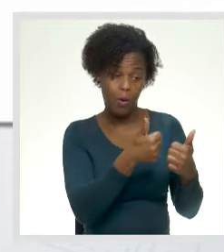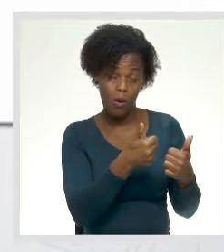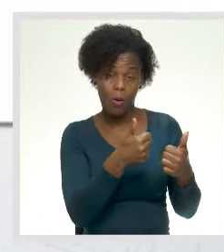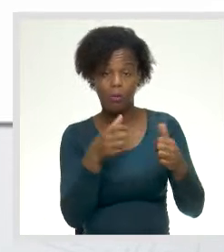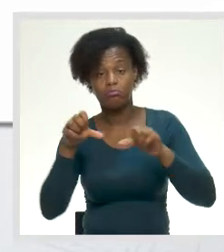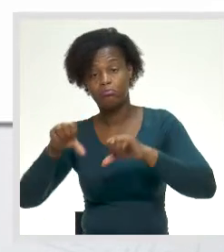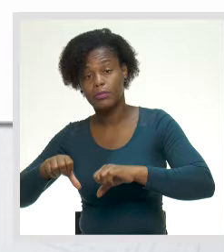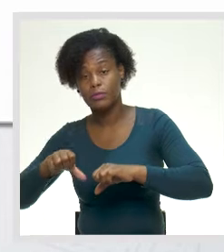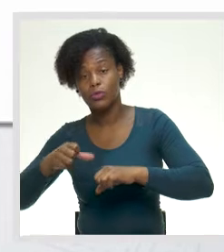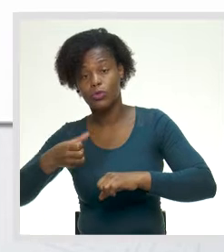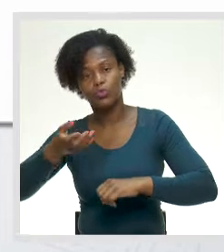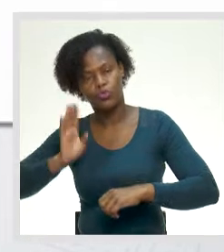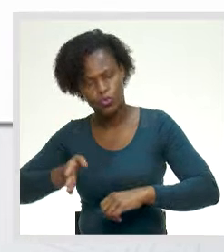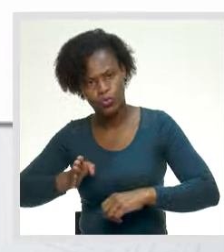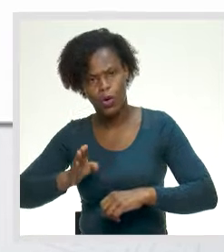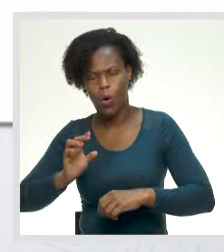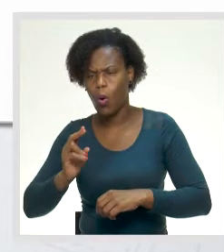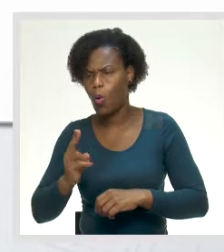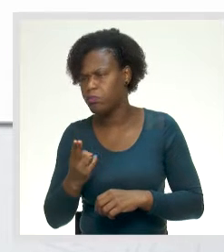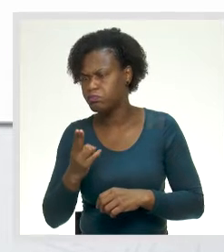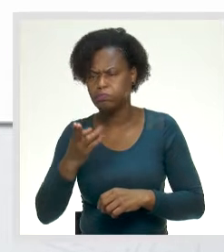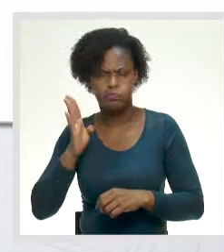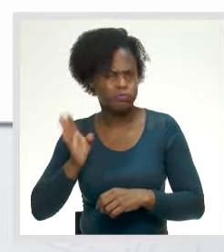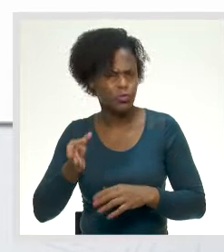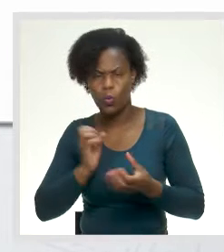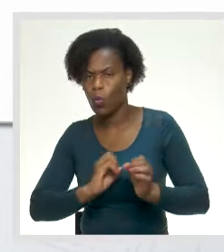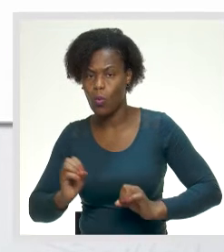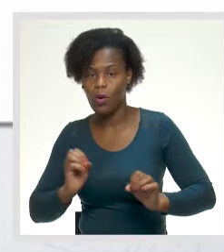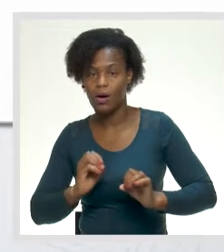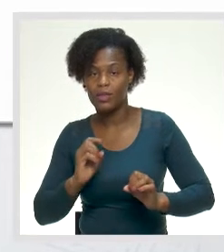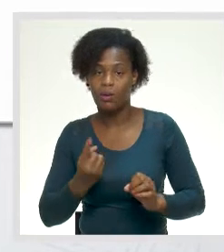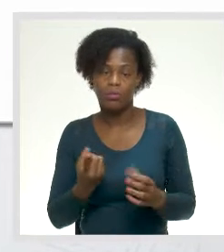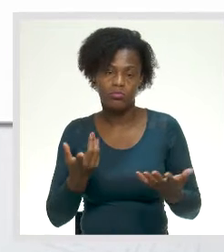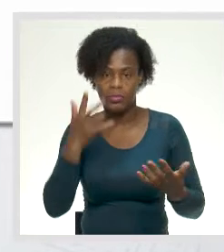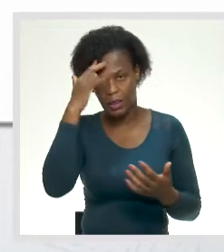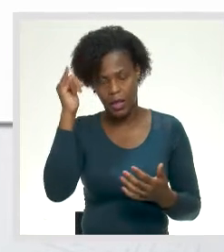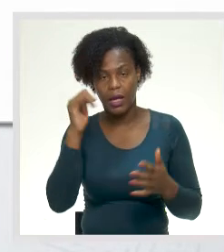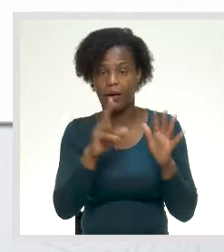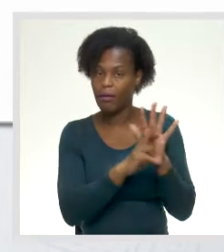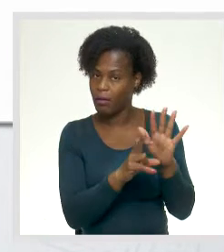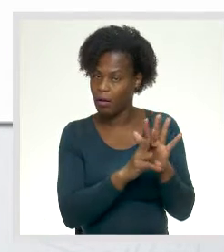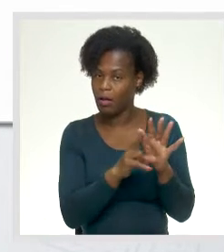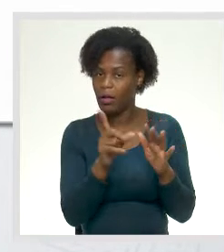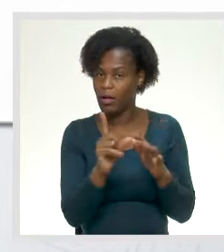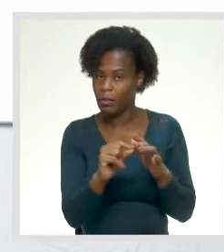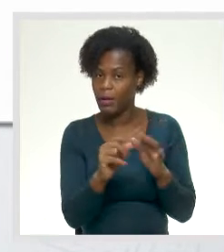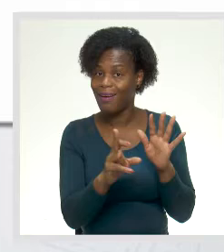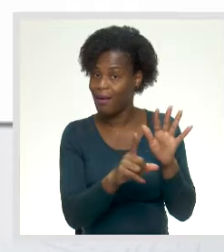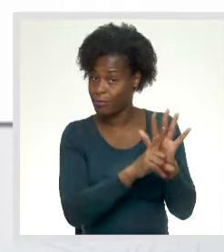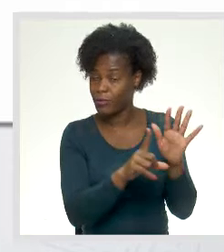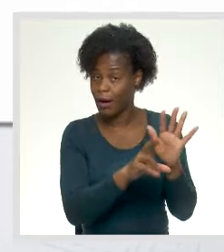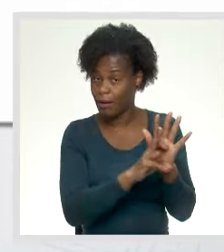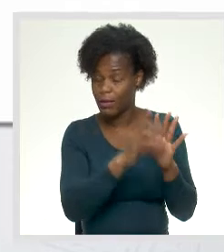más, justas ou injustas. São diretrizes, princípios e